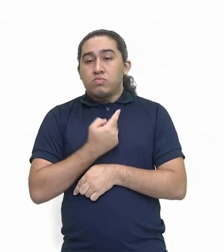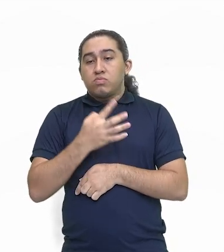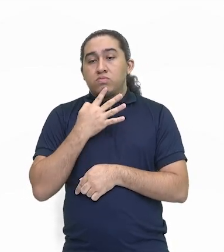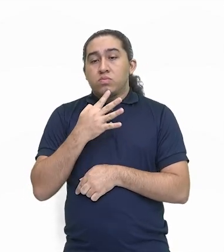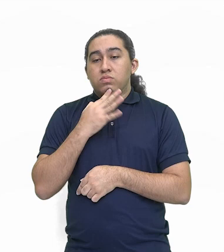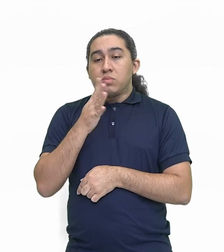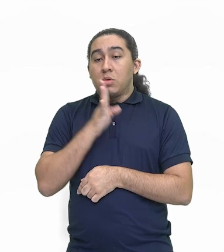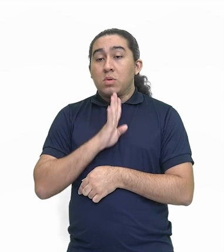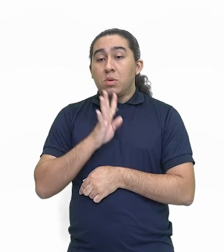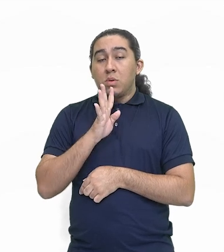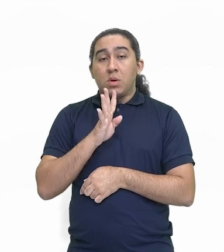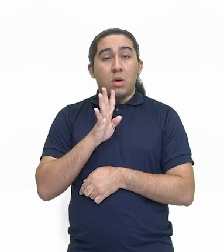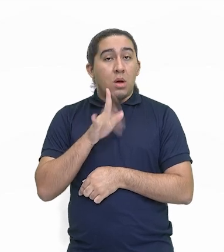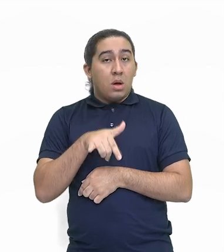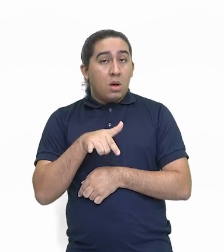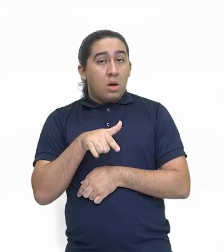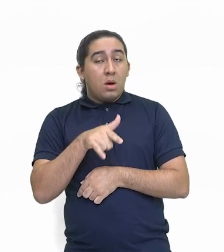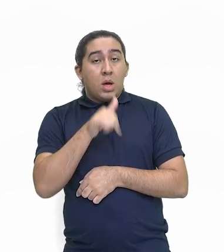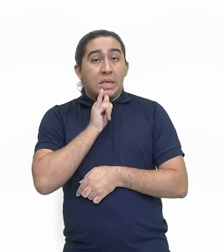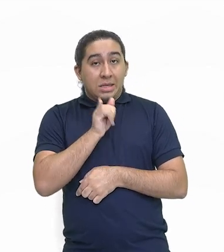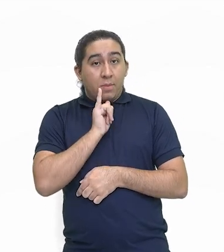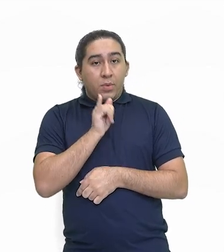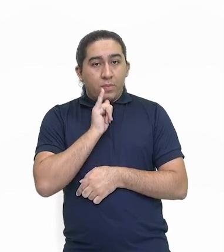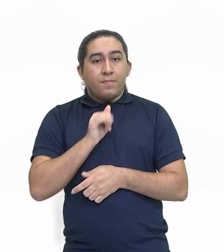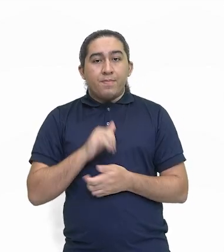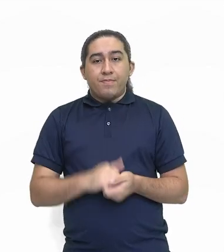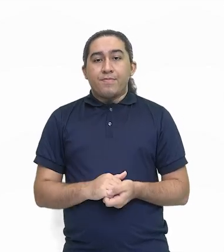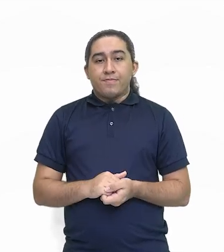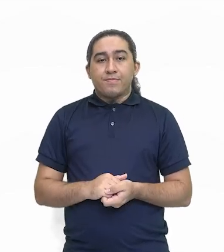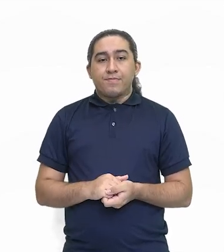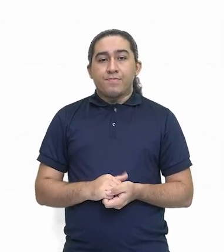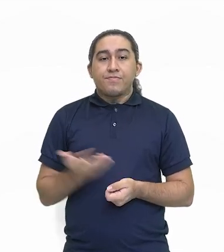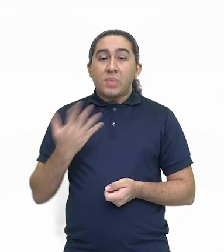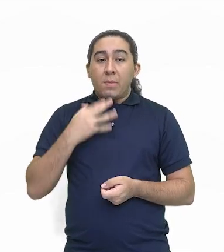um exemplo da poesia satírica.